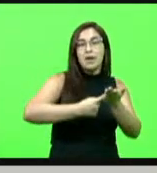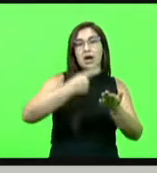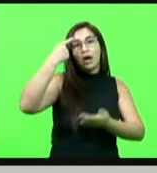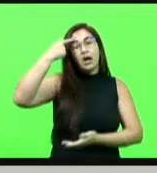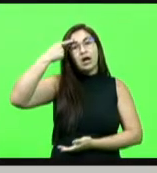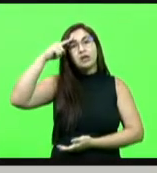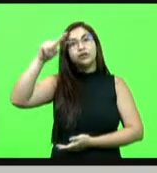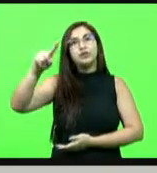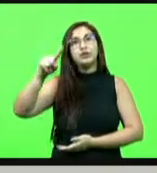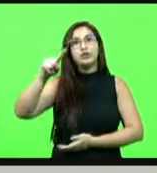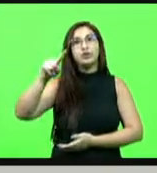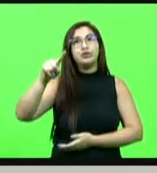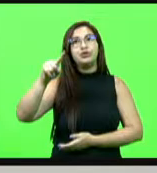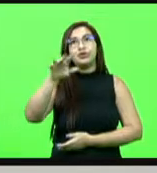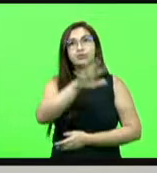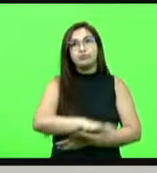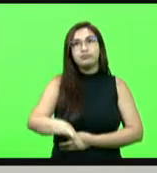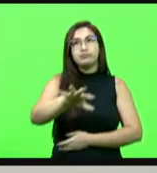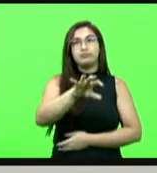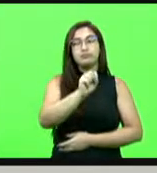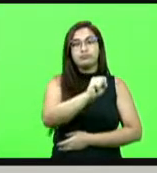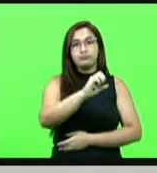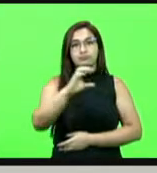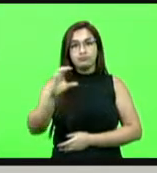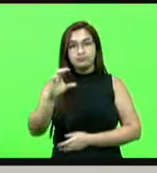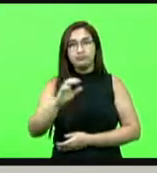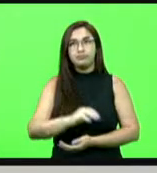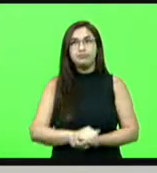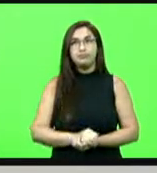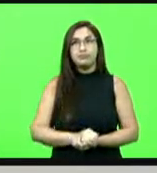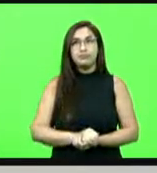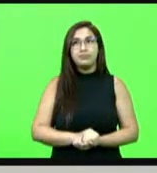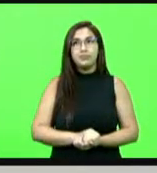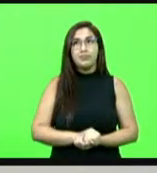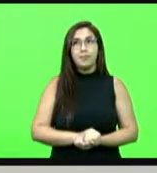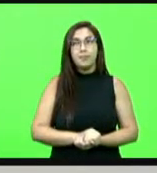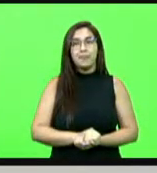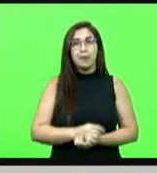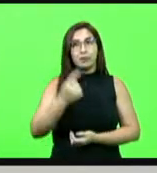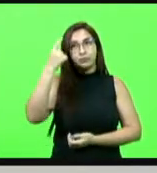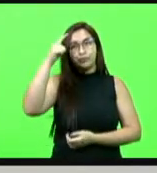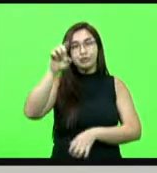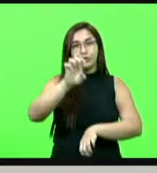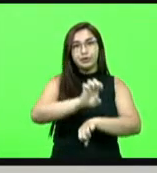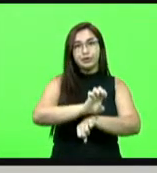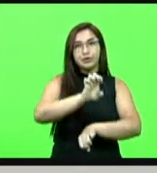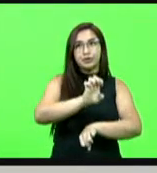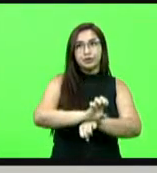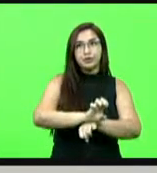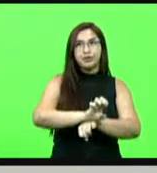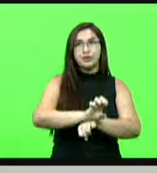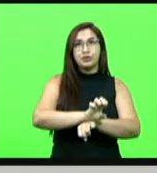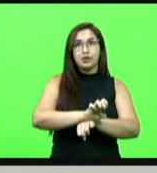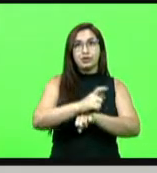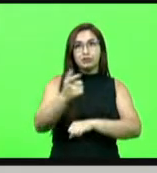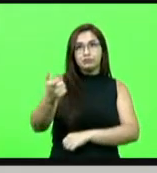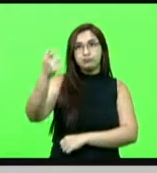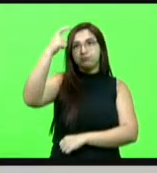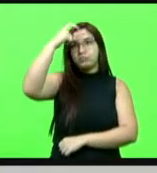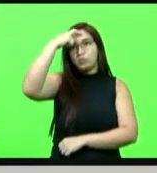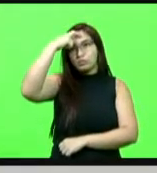festividades alusivas no âmbito do Estado de Santa Catarina, para instituir o Dia Estadual da Conscientização